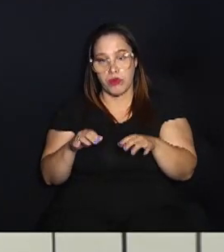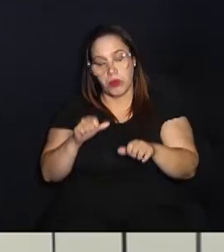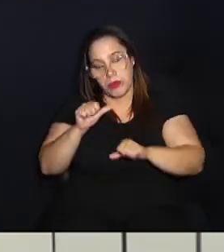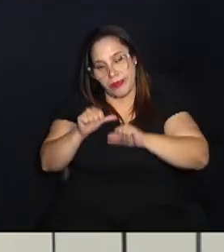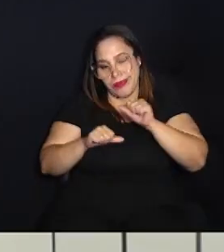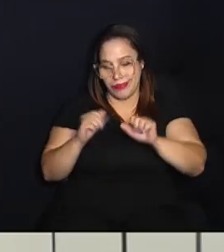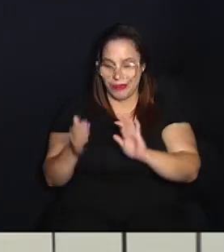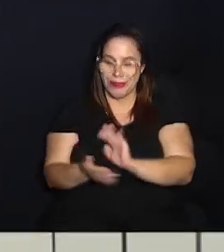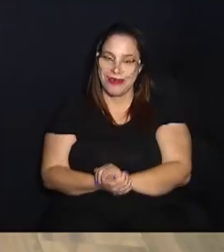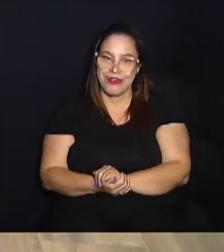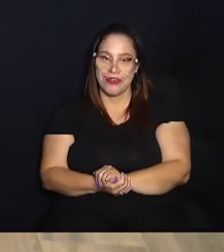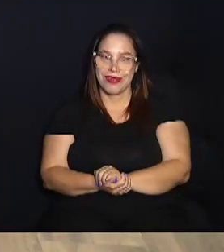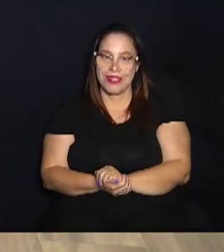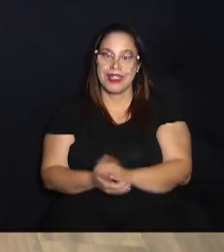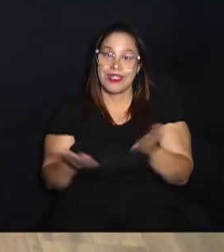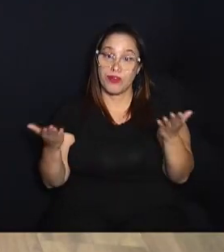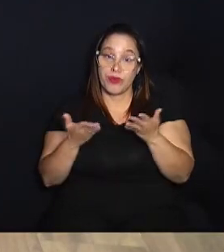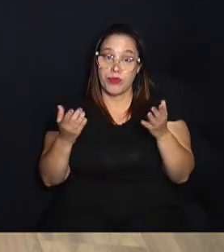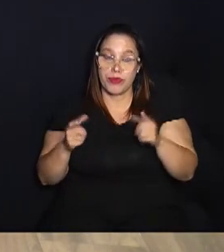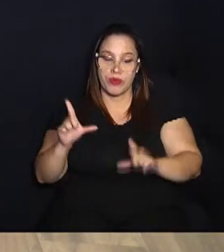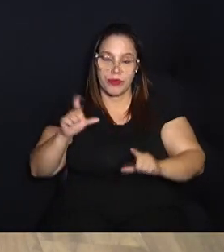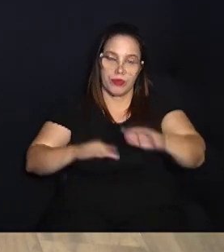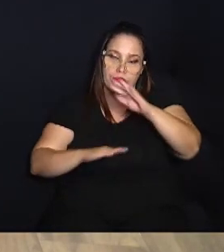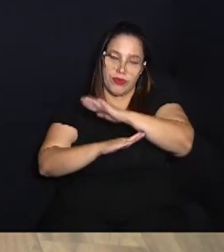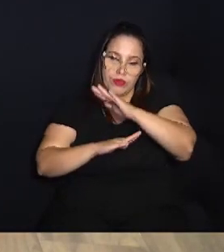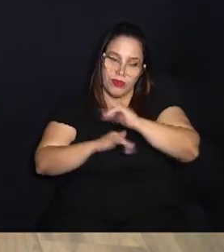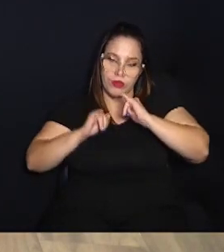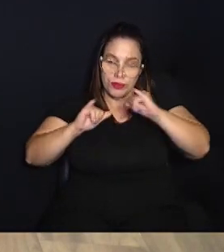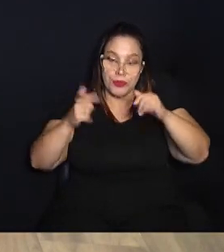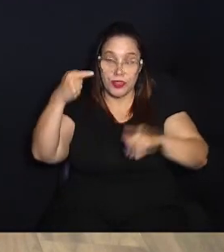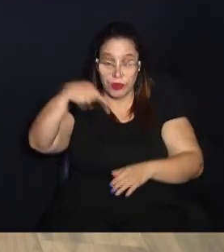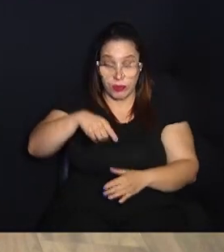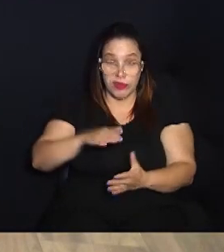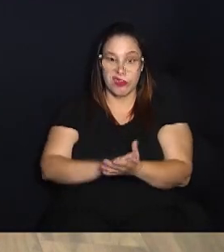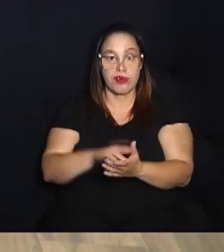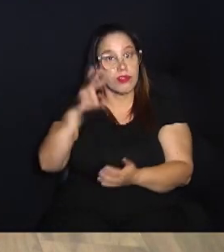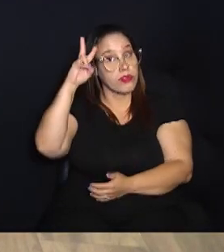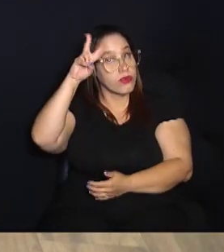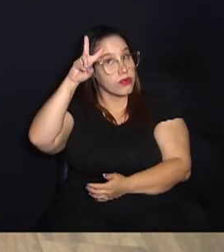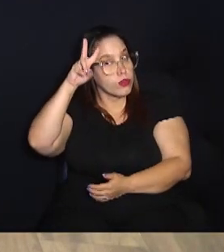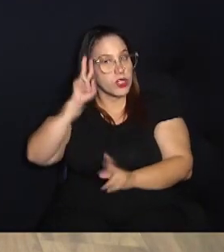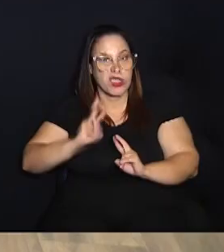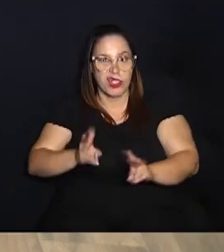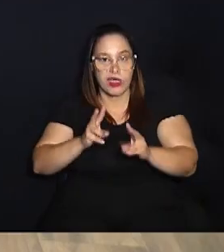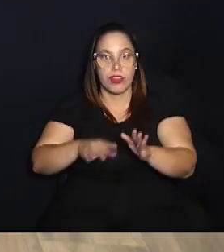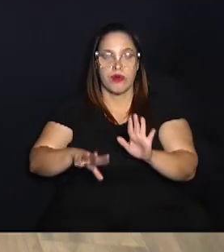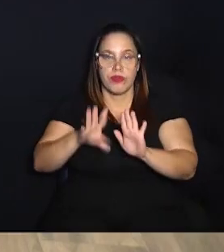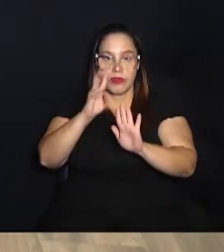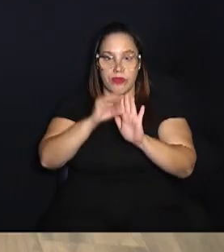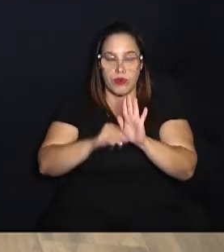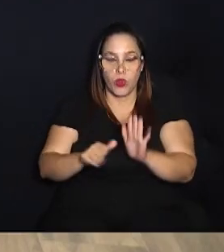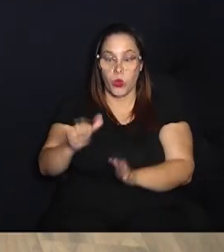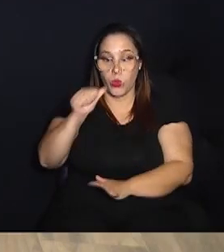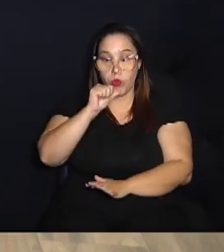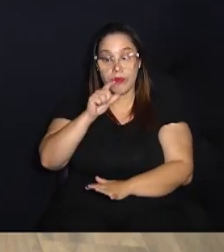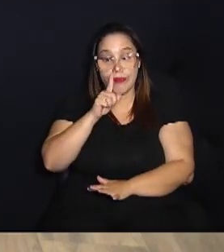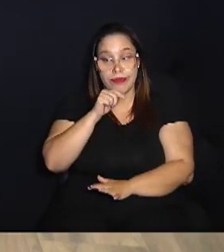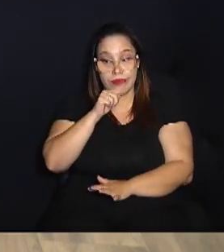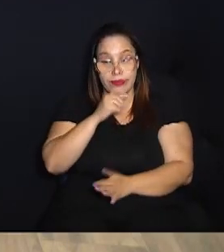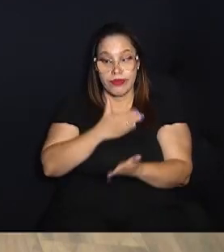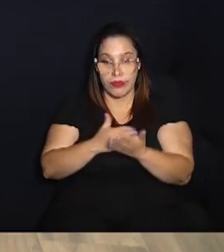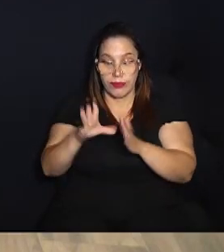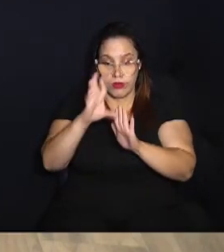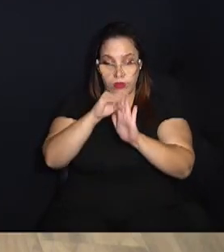mudança aí. Com isso, olha, o Câmara Notícia fica por aqui. A gente lembra para você sempre se manter hidratado. Continue com a